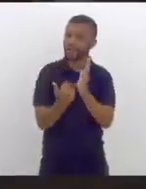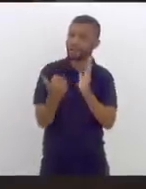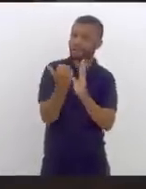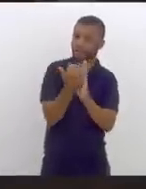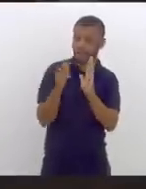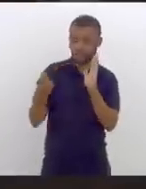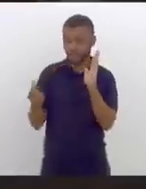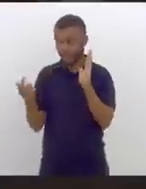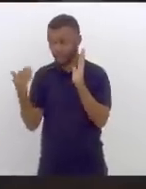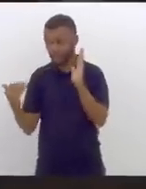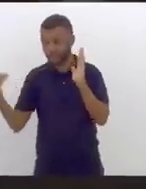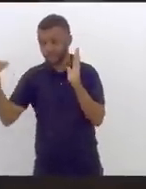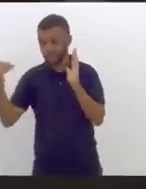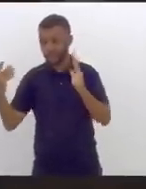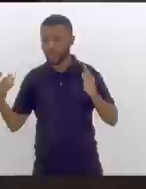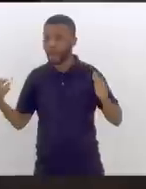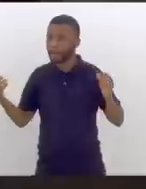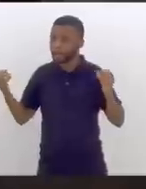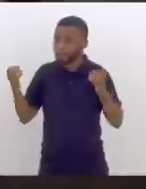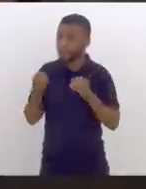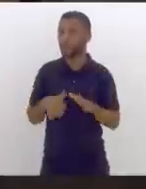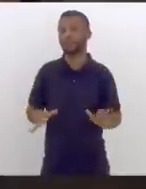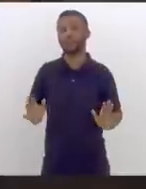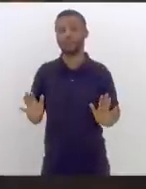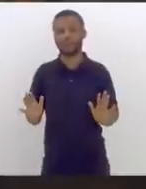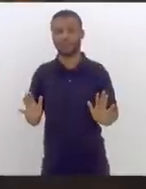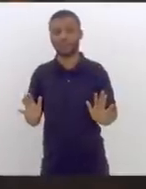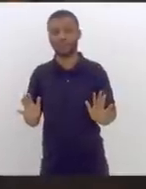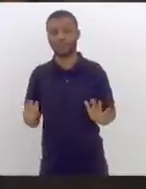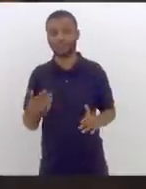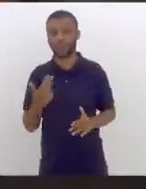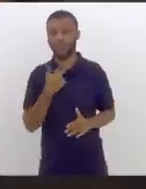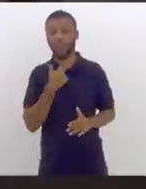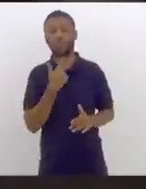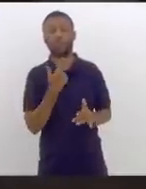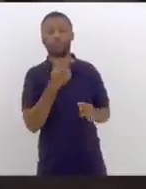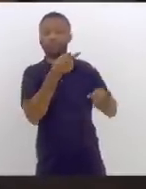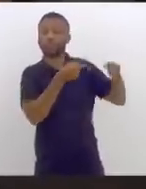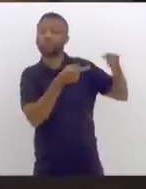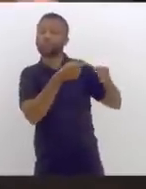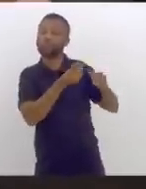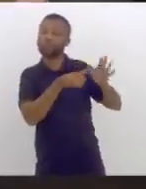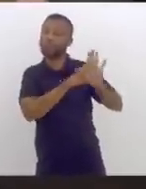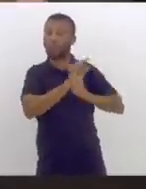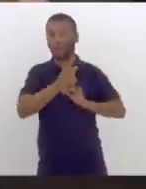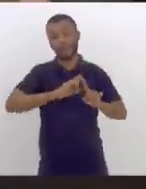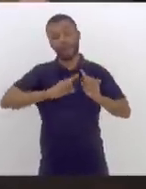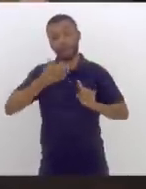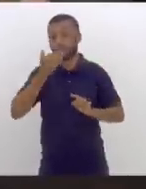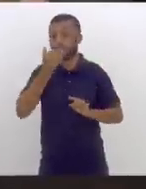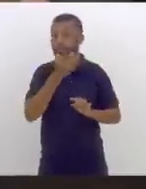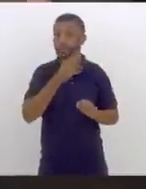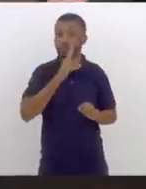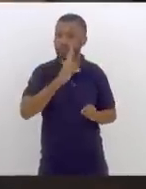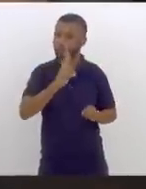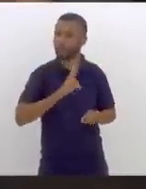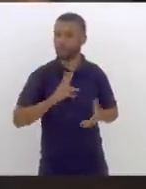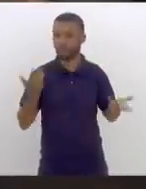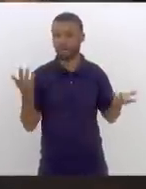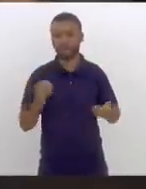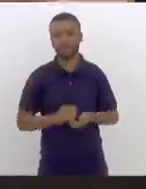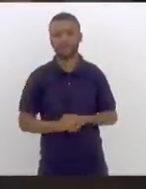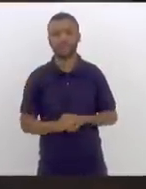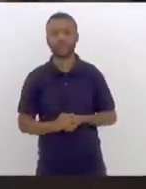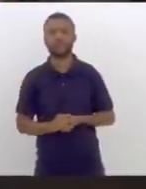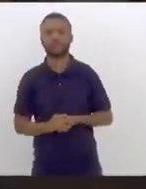isso não seria prejudicial então tipo assim eu não posso legislar mas eu posso invocar a resposta existe